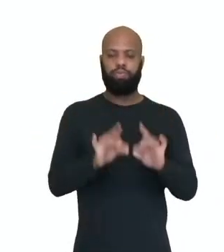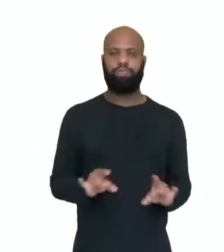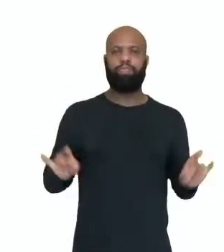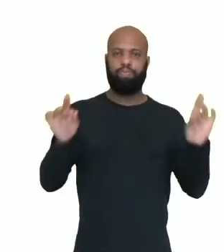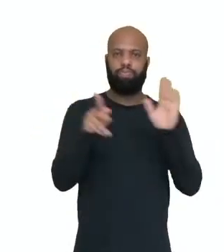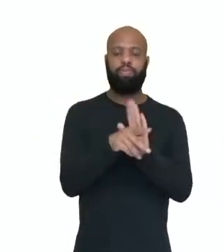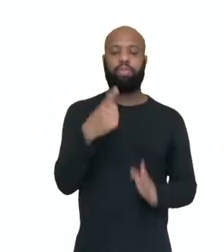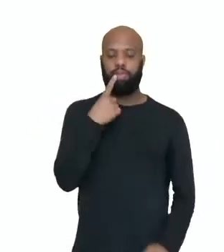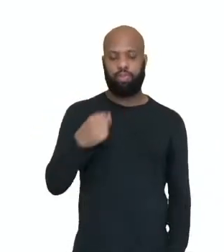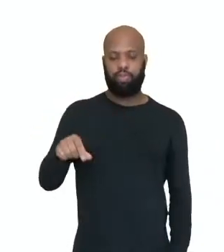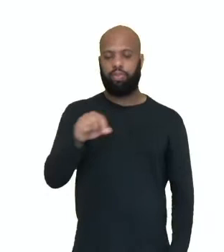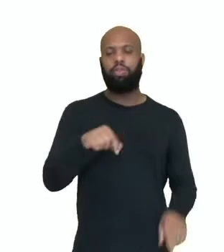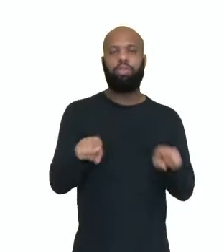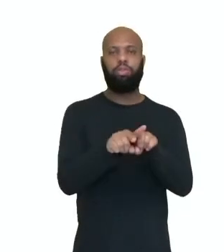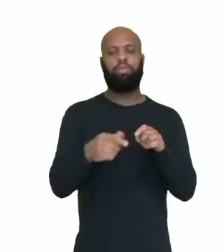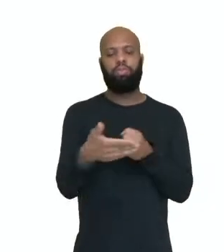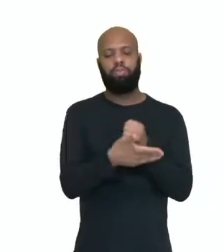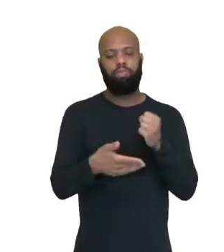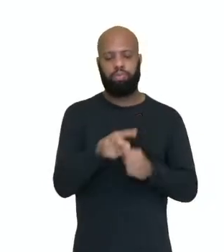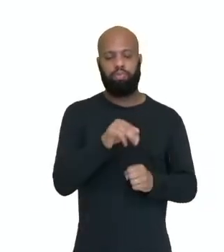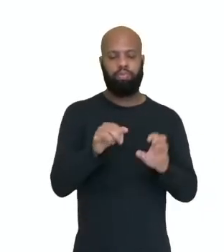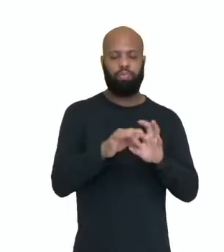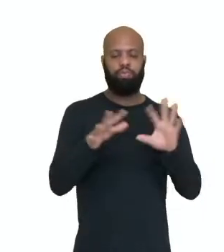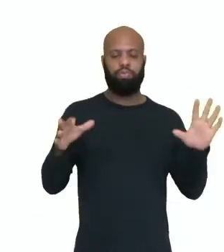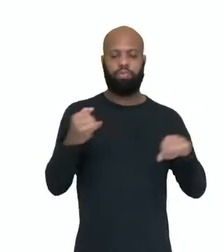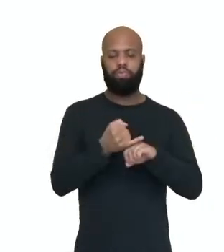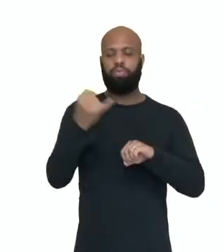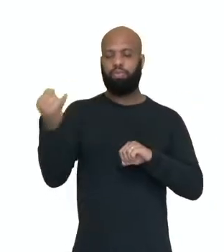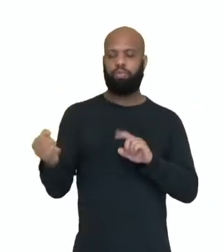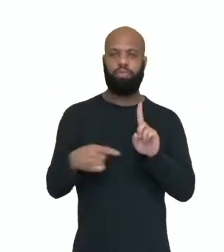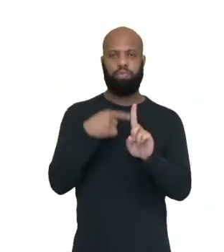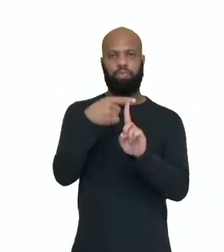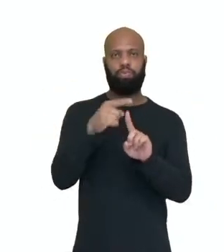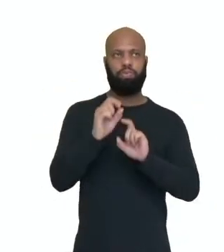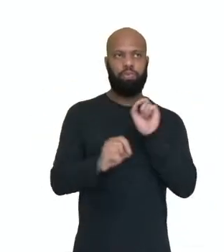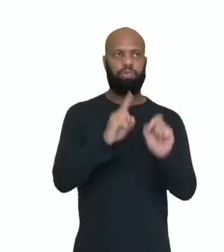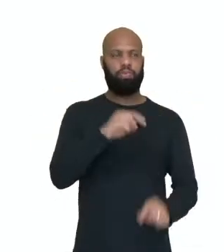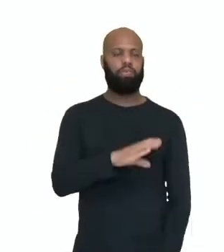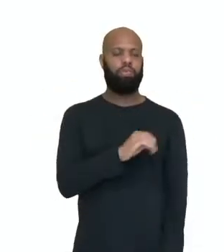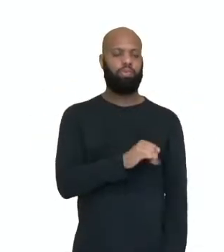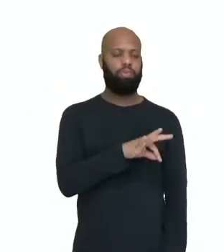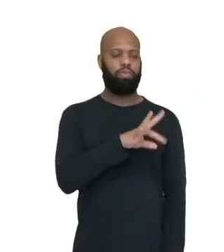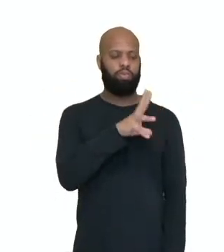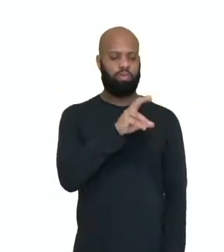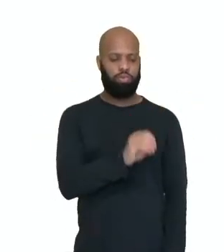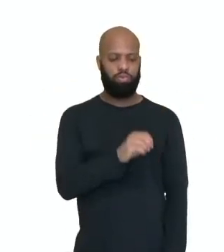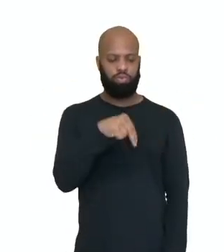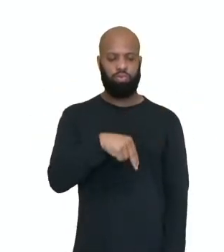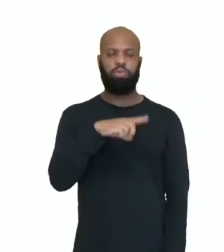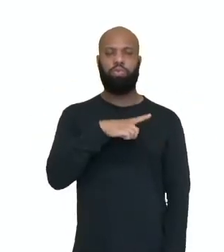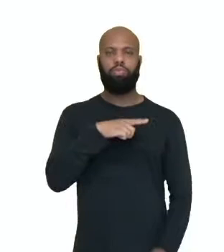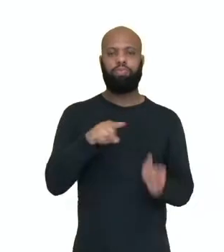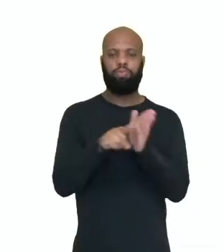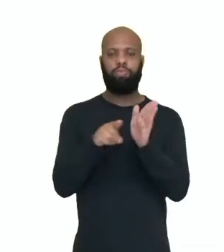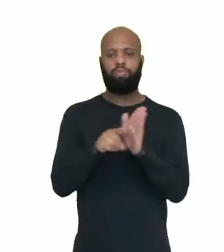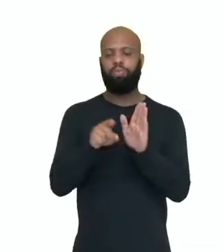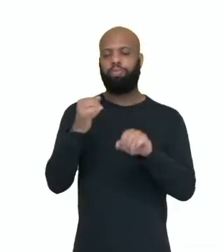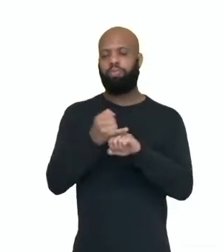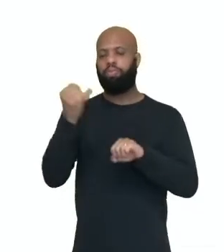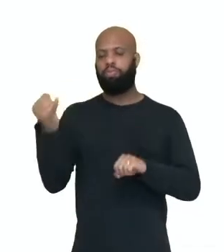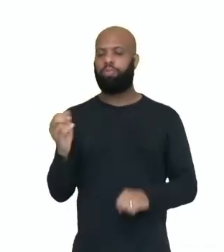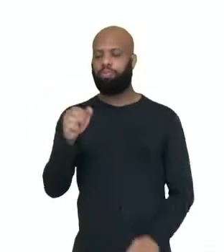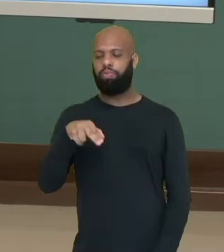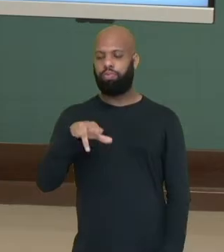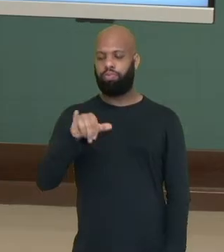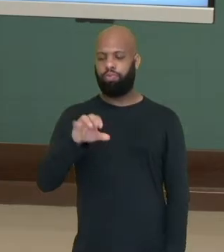um sal ou de uma base vai liberar os íons positivos, que chamamos de cátion, e os íons negativos, que chamamos de ânion.